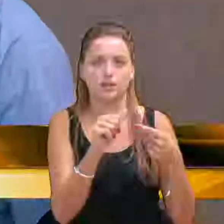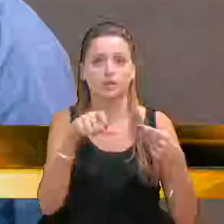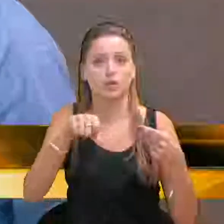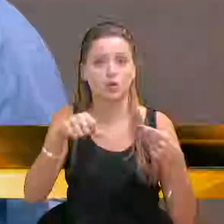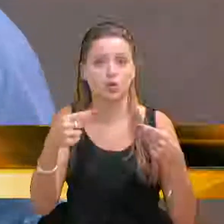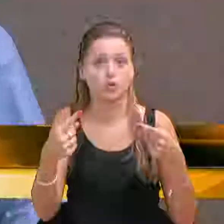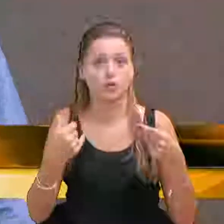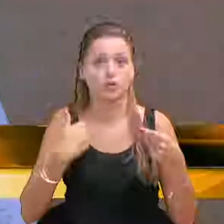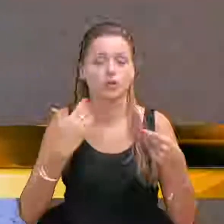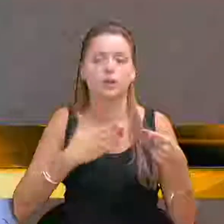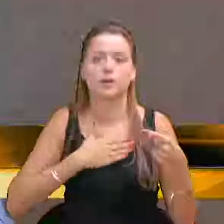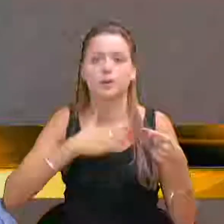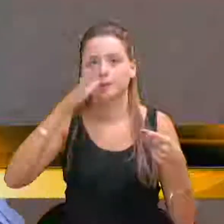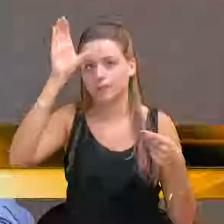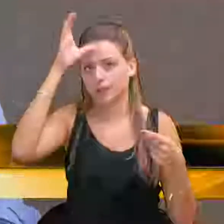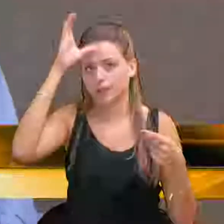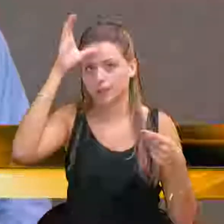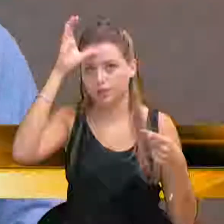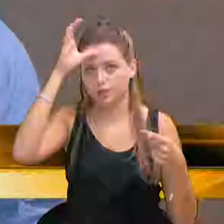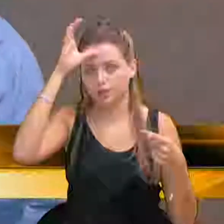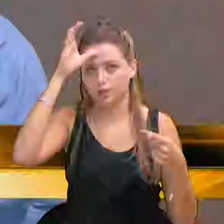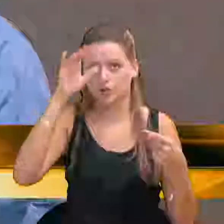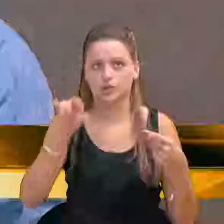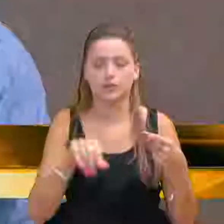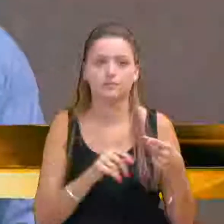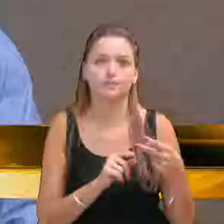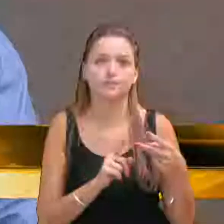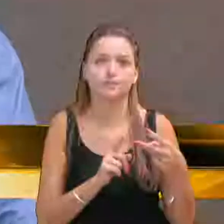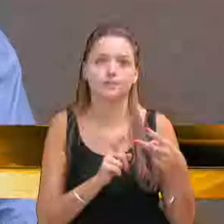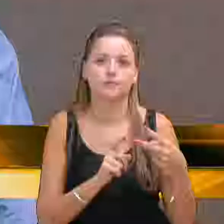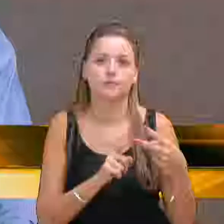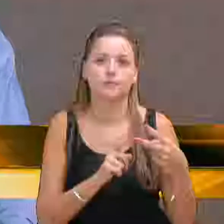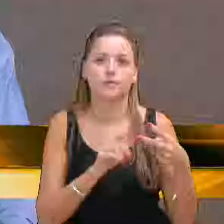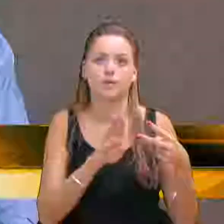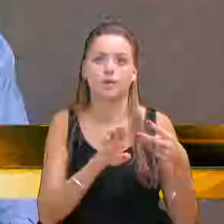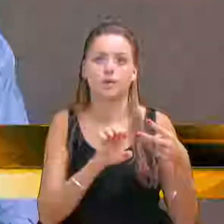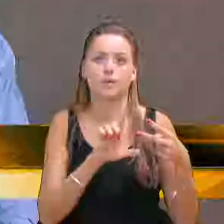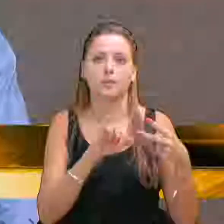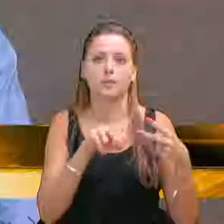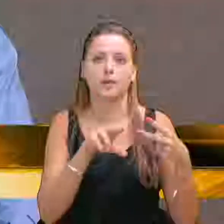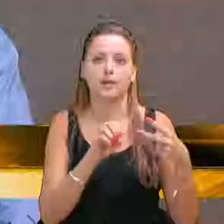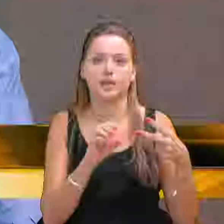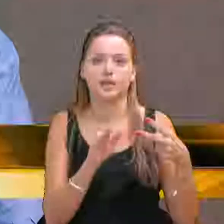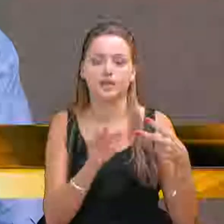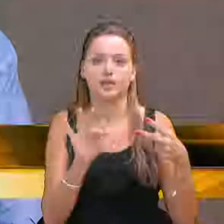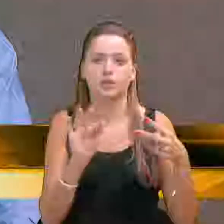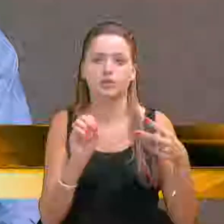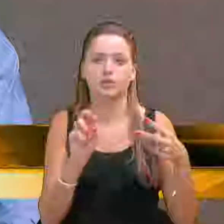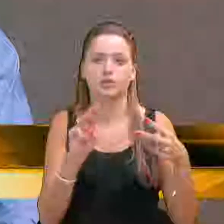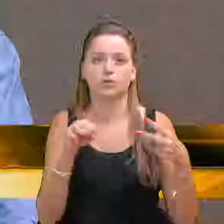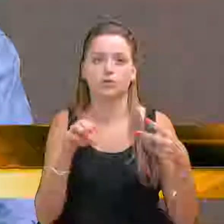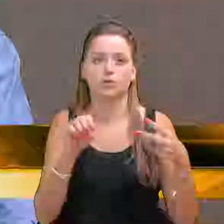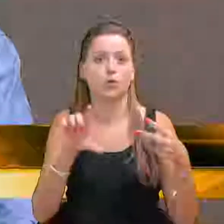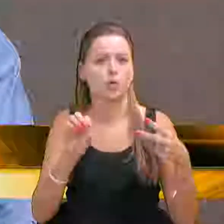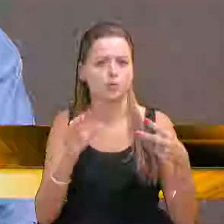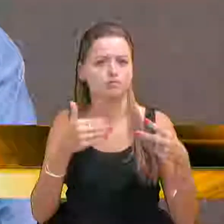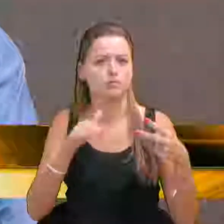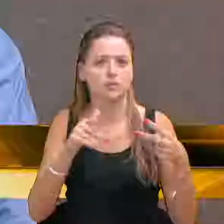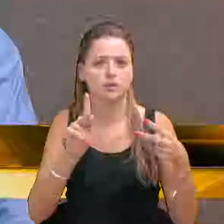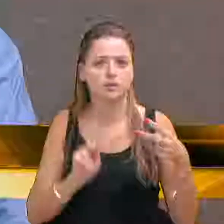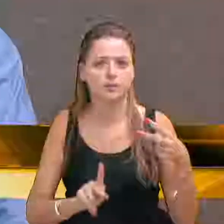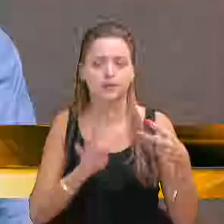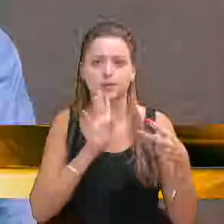91 anos, minha tia querida, do Belino Fórmulo, muito conhecido da